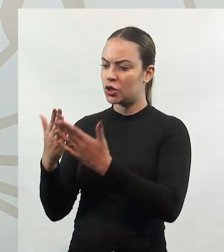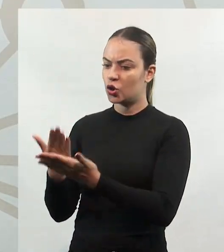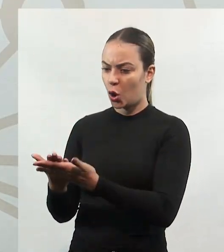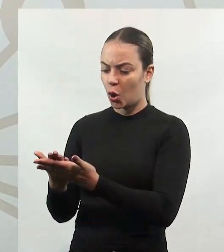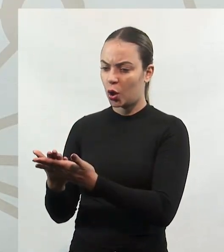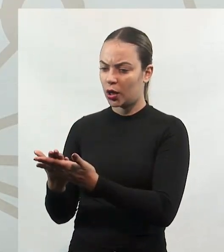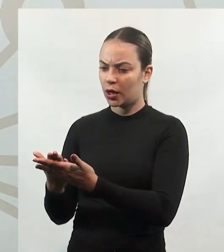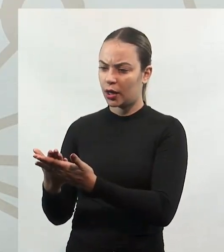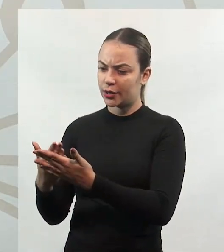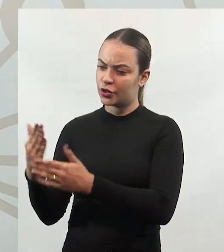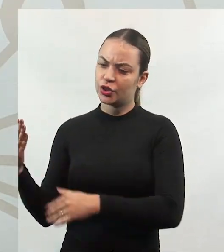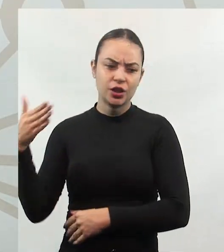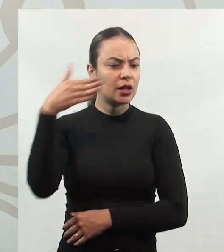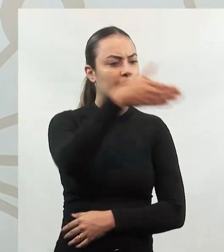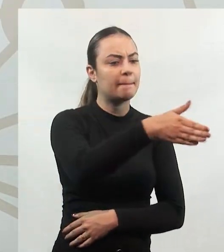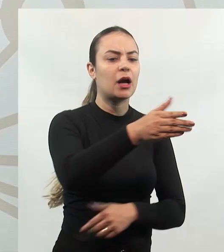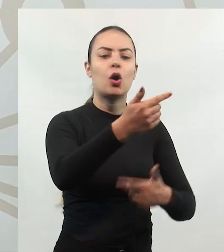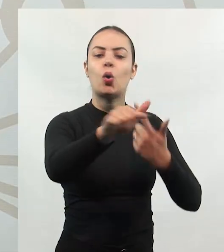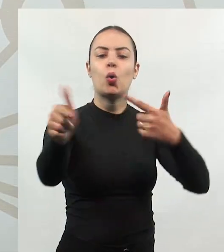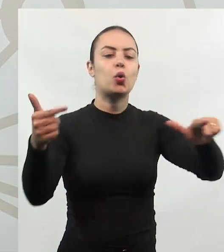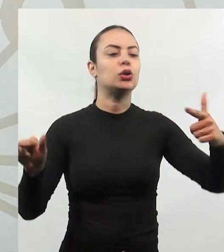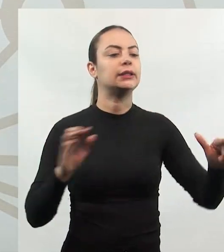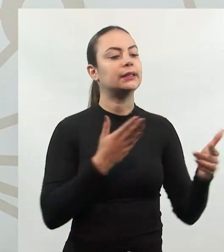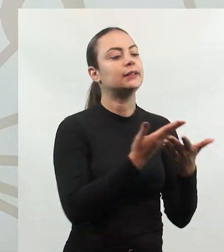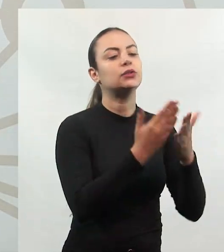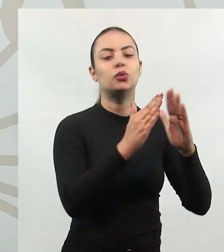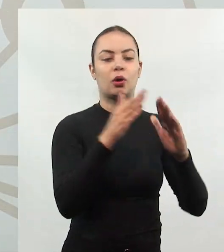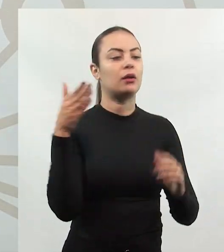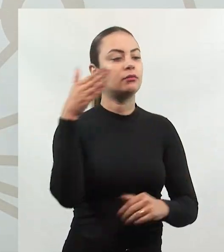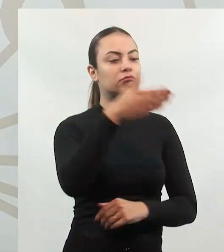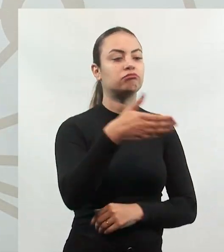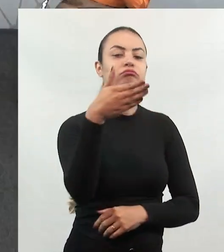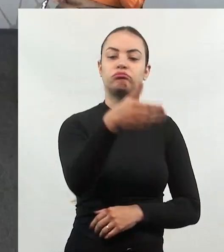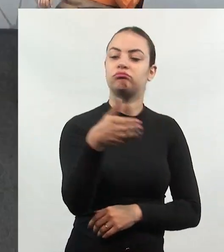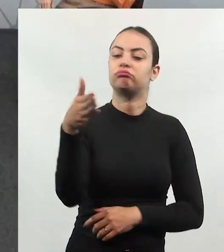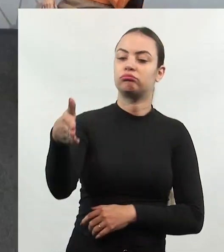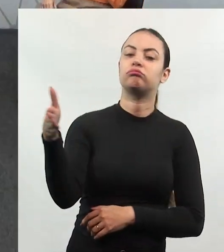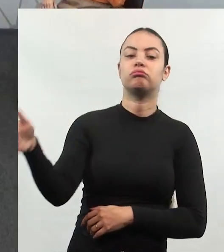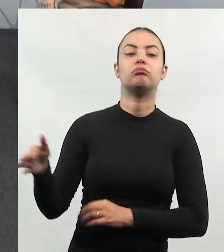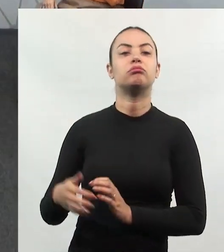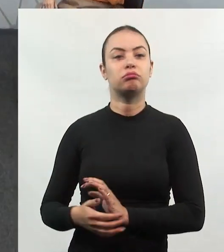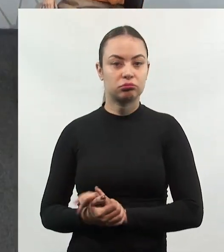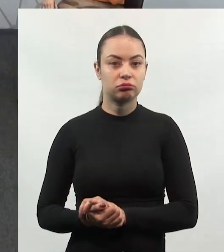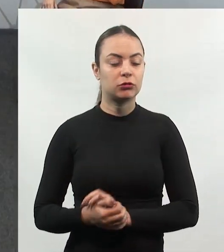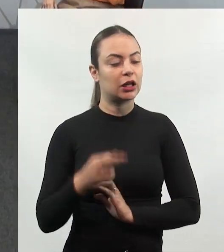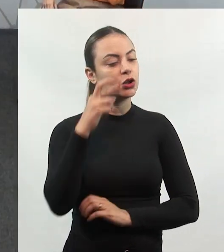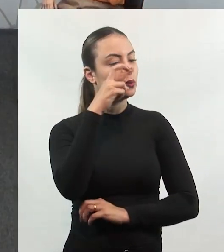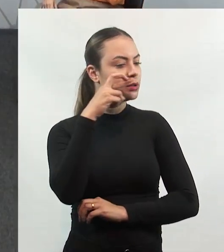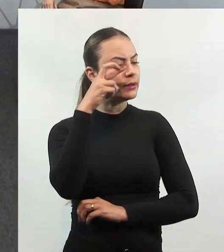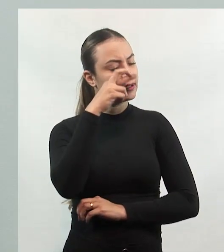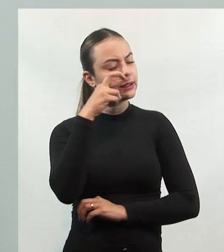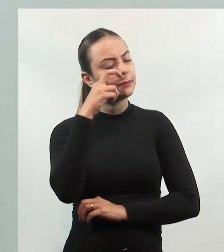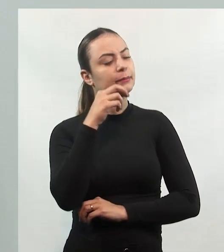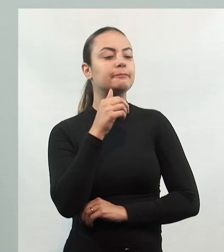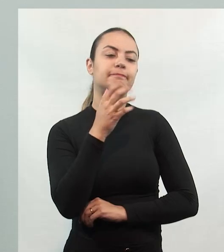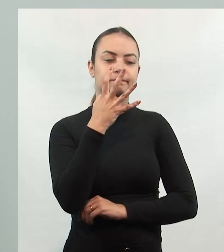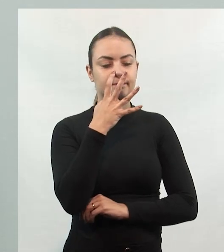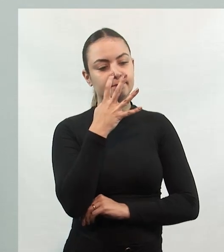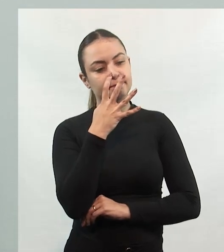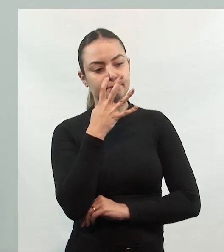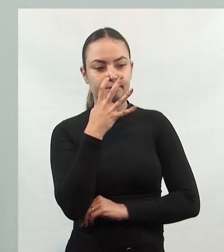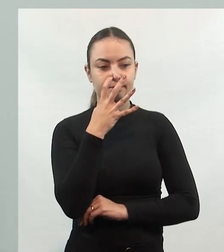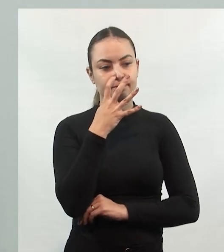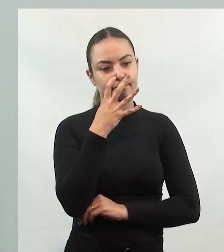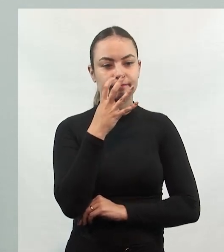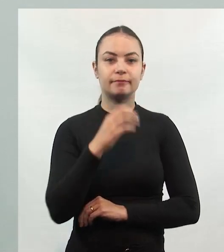Claro que algumas professoras, quando viam a gente, já colocava a gente já na prática. E eu lembro, sabe o quê? Elaine, eu lembro que aí no